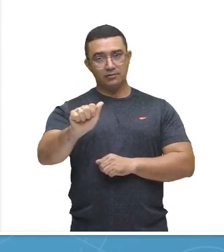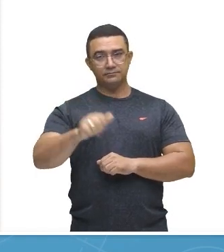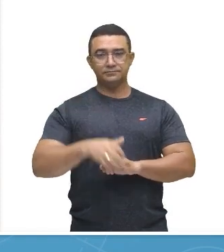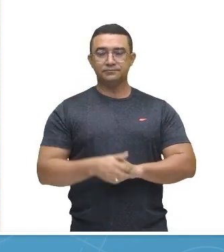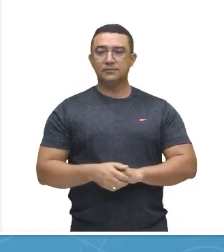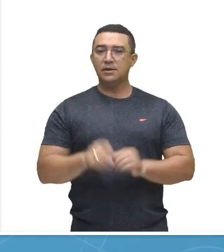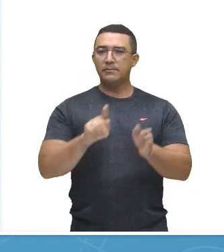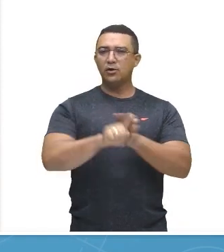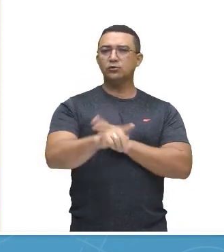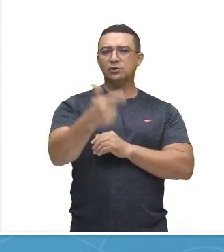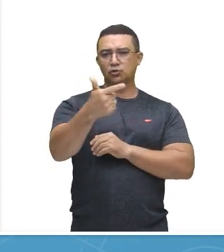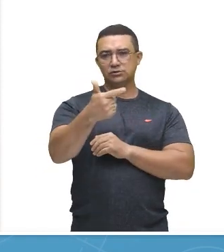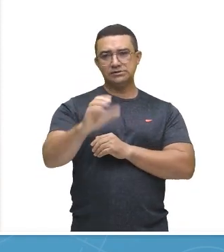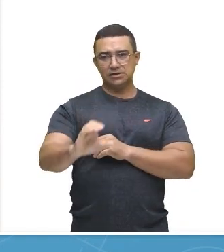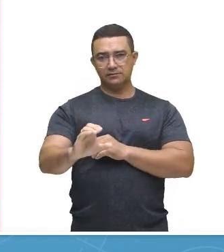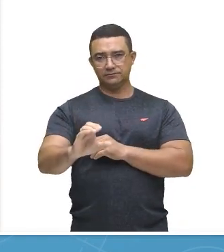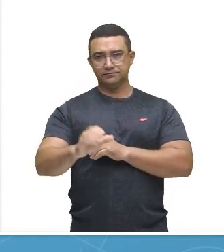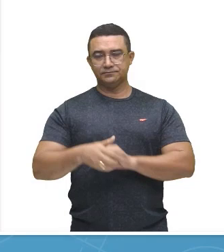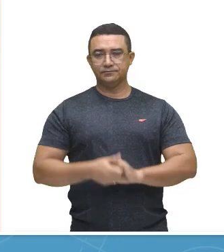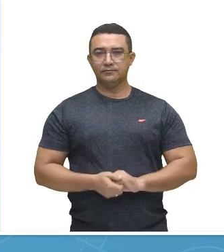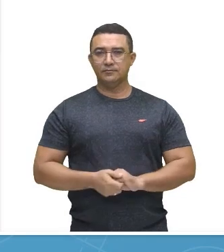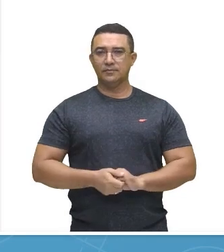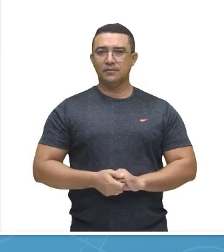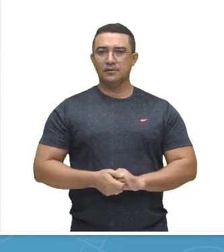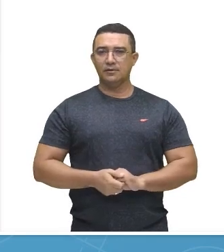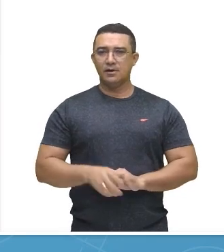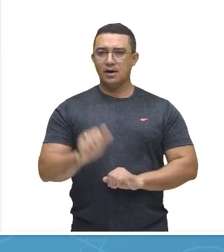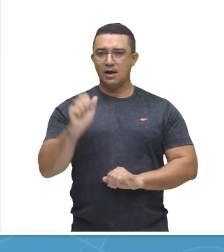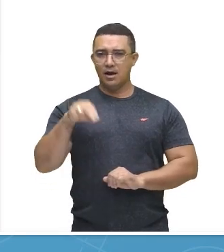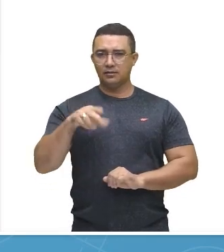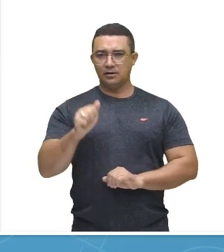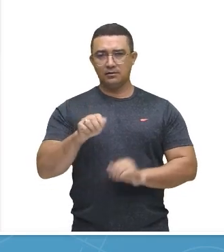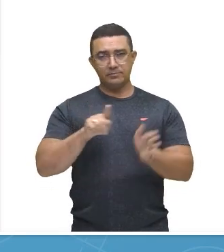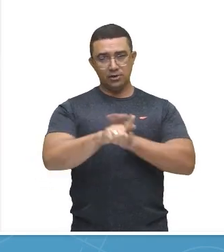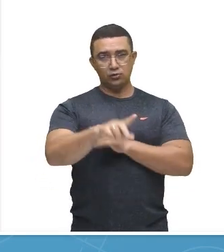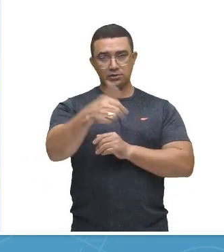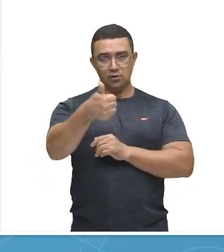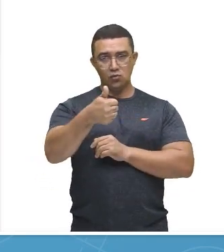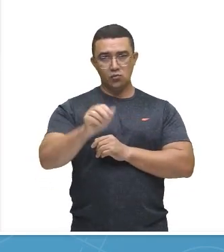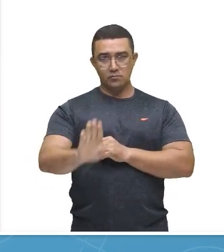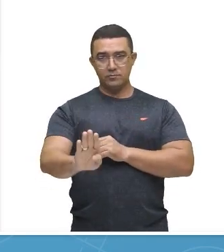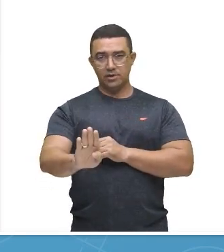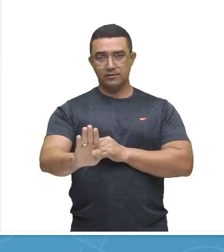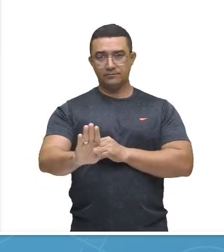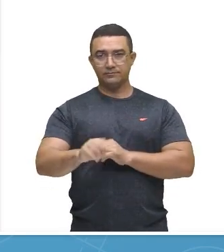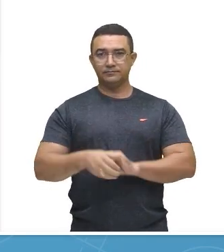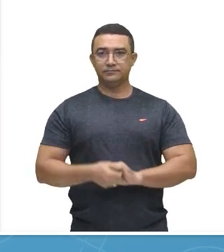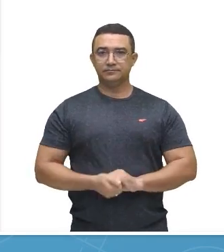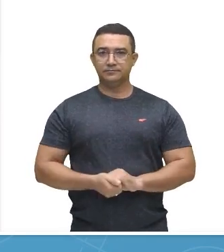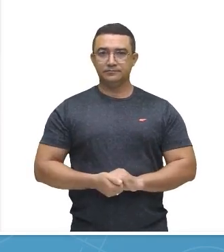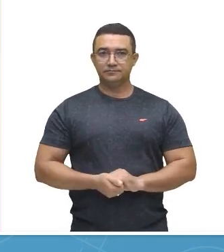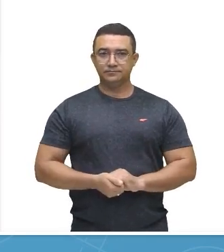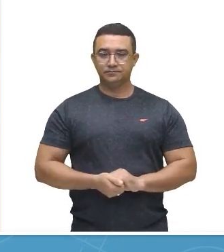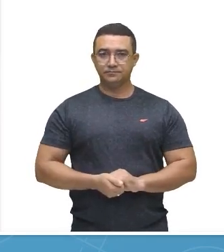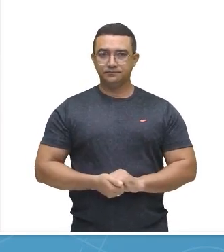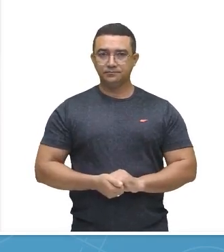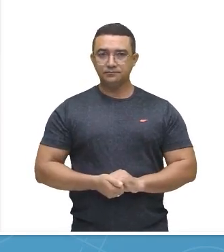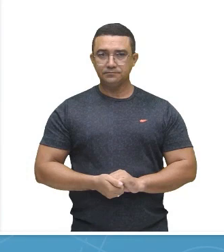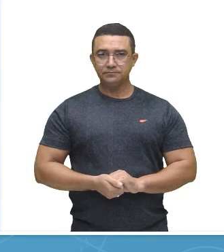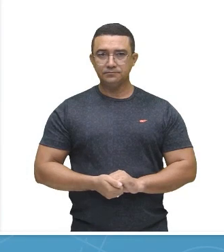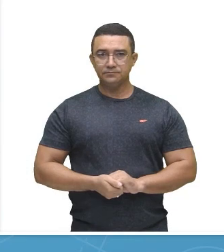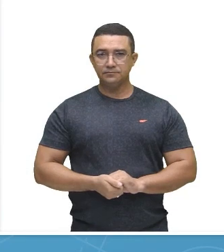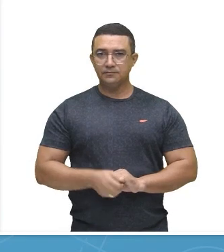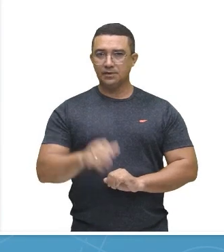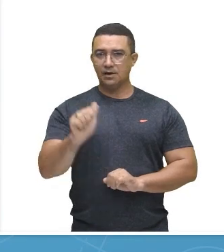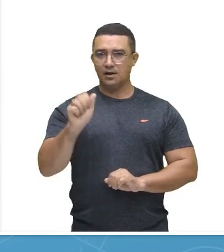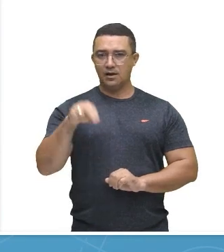está dizendo Vinícius. Ana Luísa, questão 1, letra B. Quem mais aqui também? A